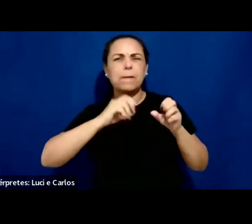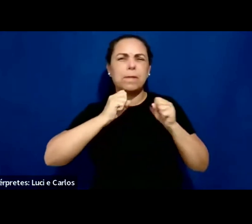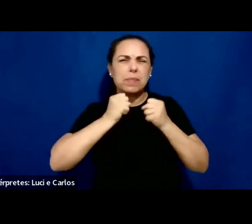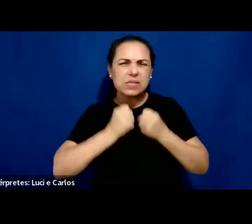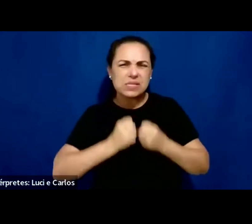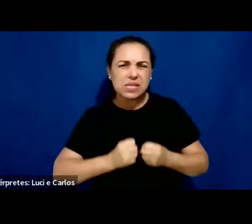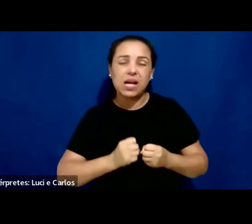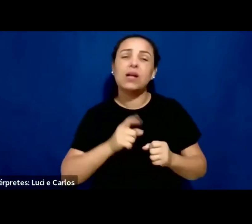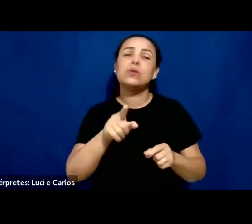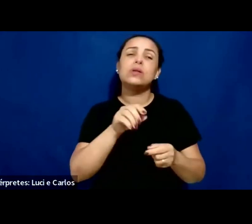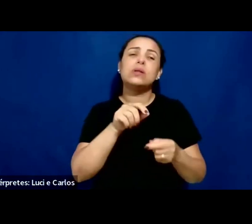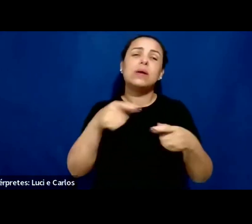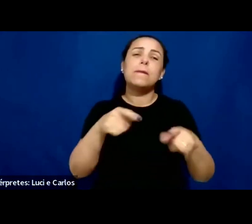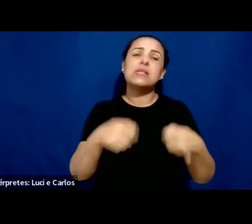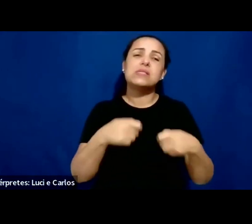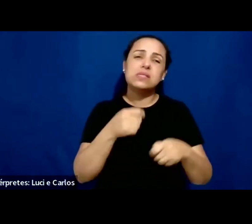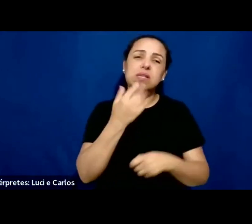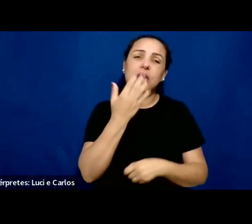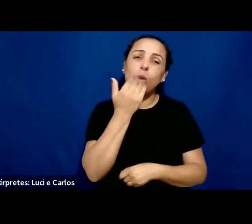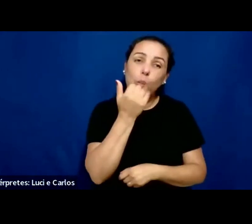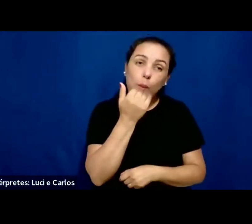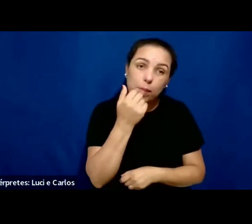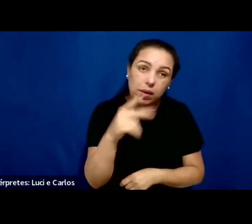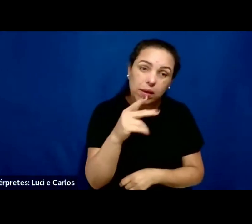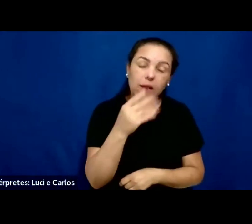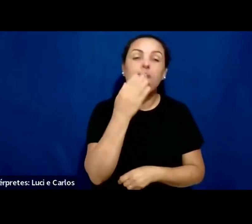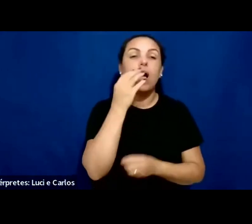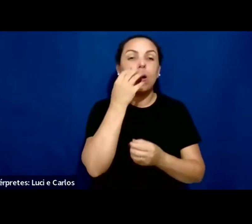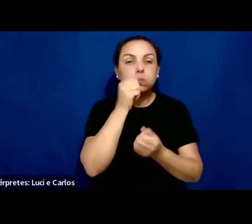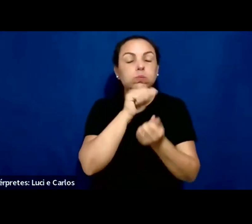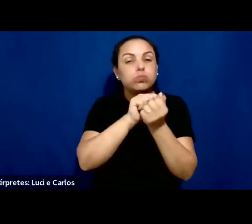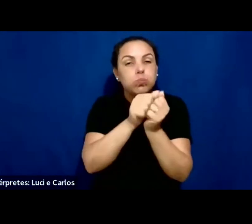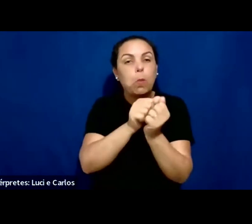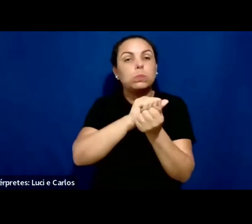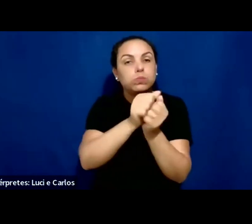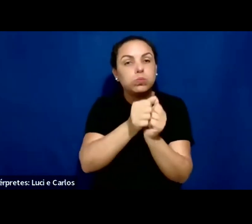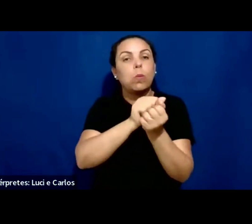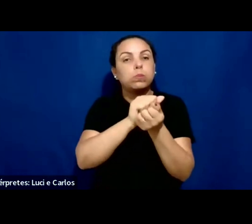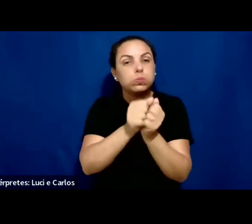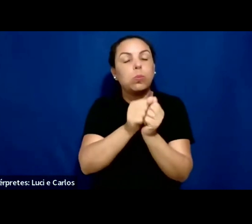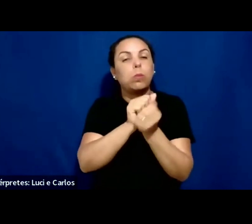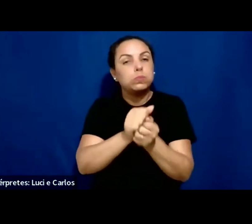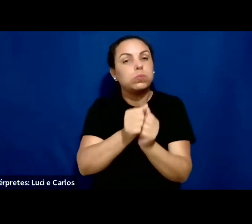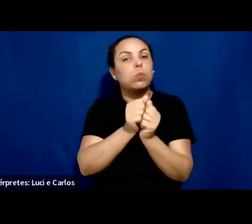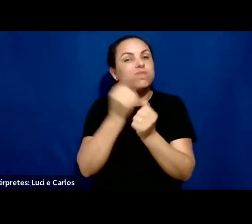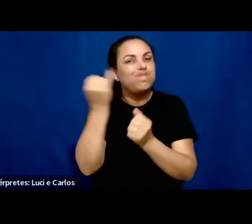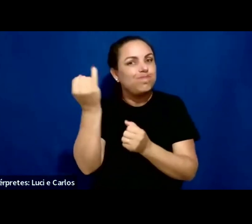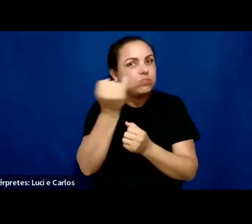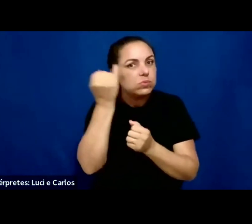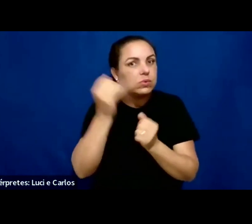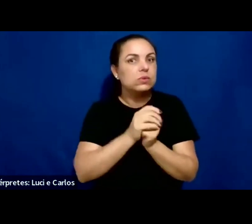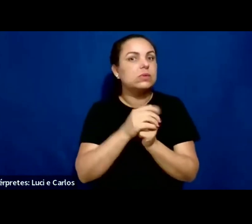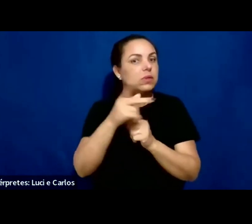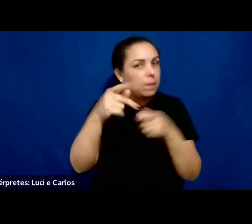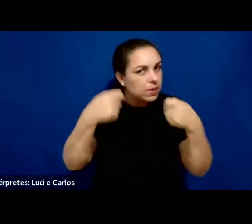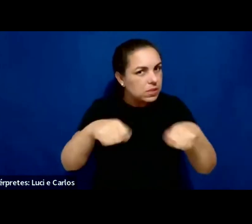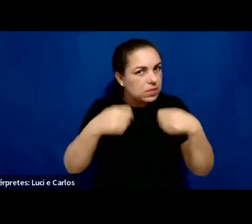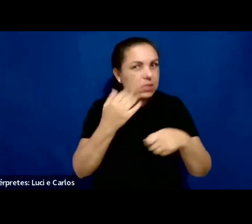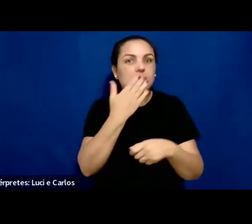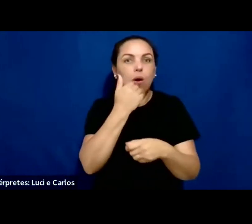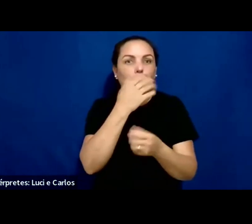mastiga, engole. Ei, pessoal do tipo sanguíneo O, mastigue, viu?